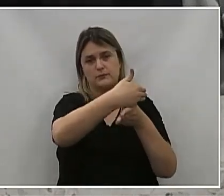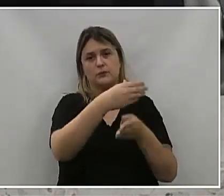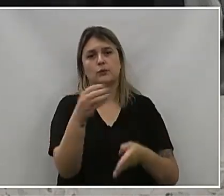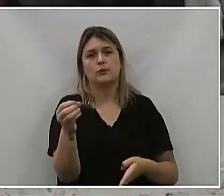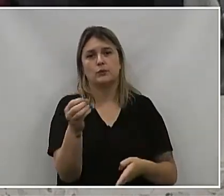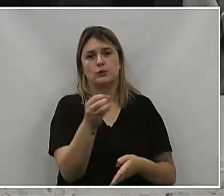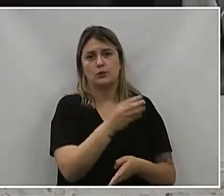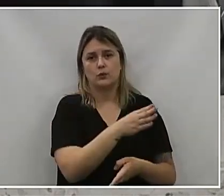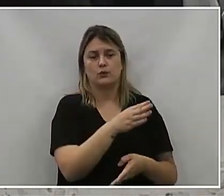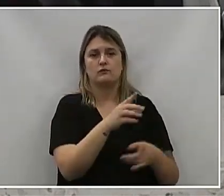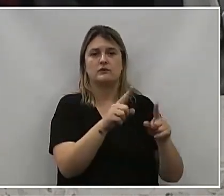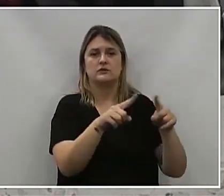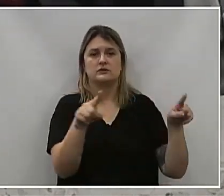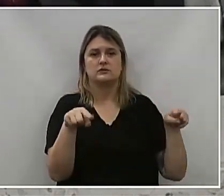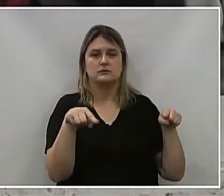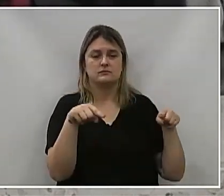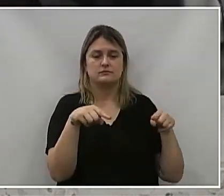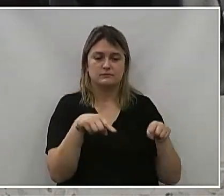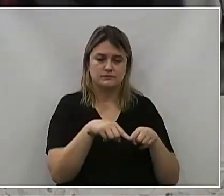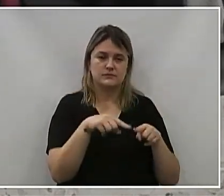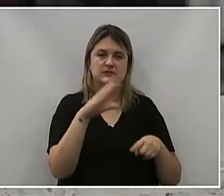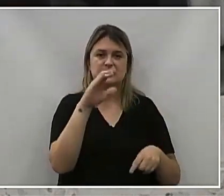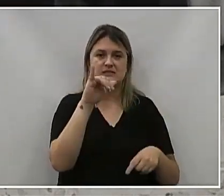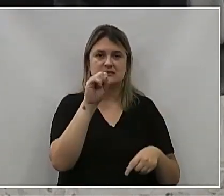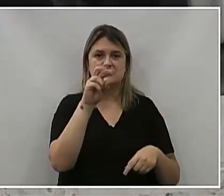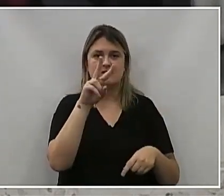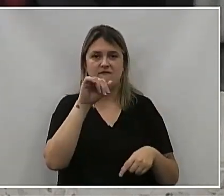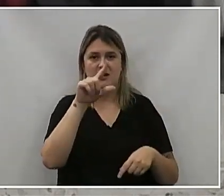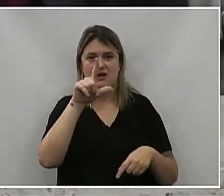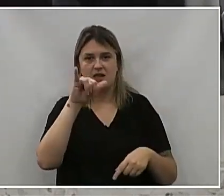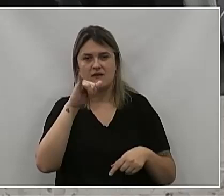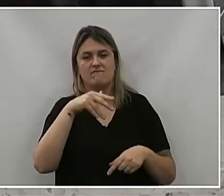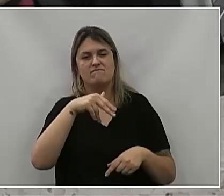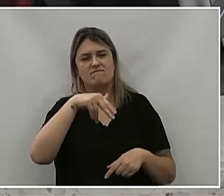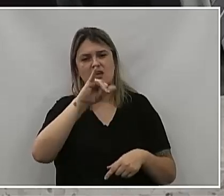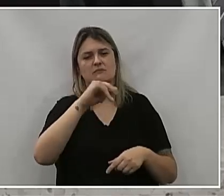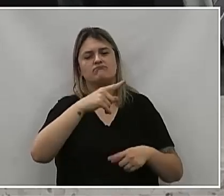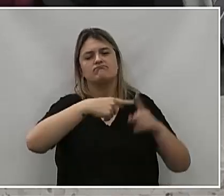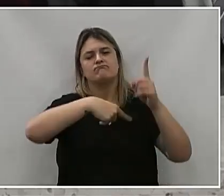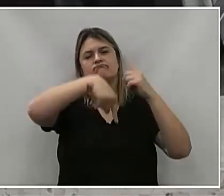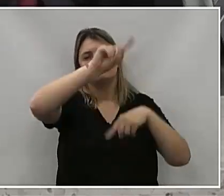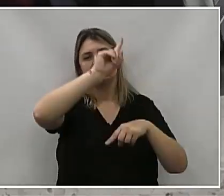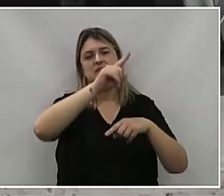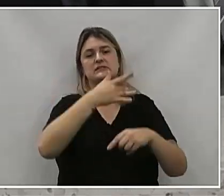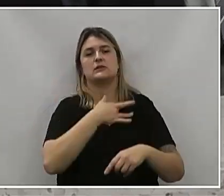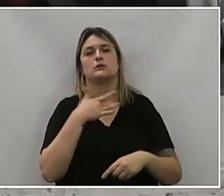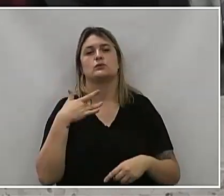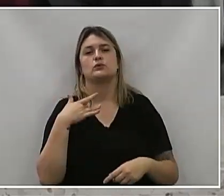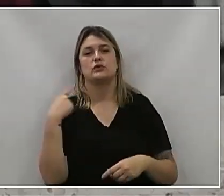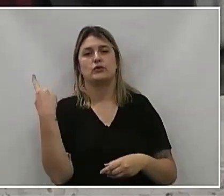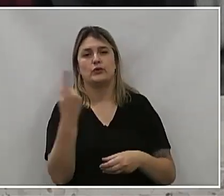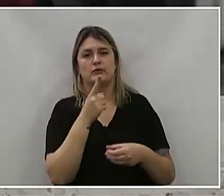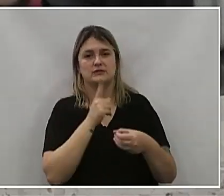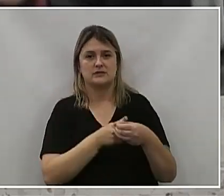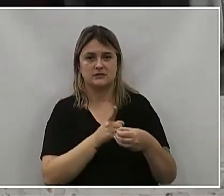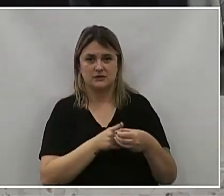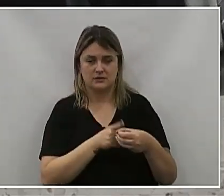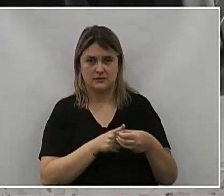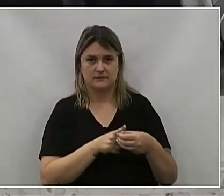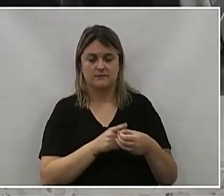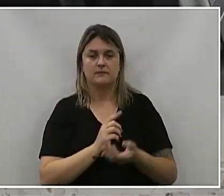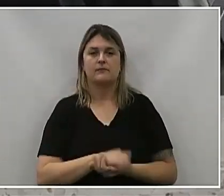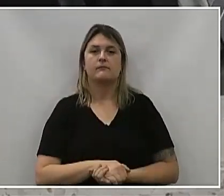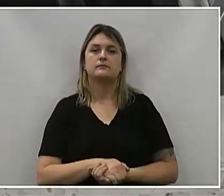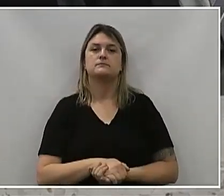da nova sede do Cisvale, que vai alavancar a questão da saúde do nosso município e